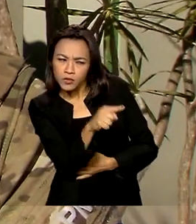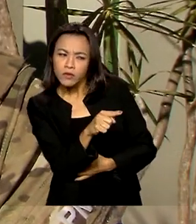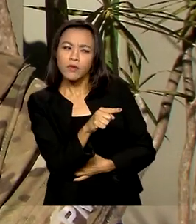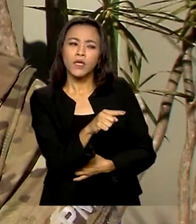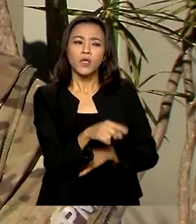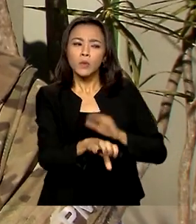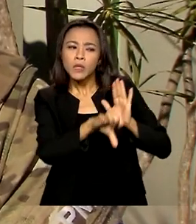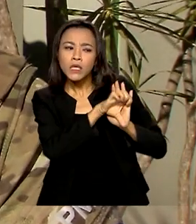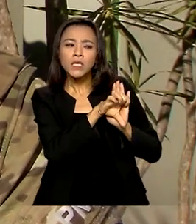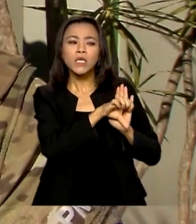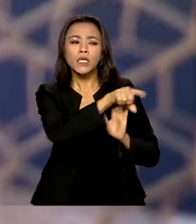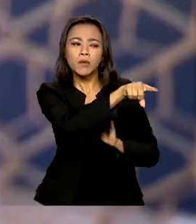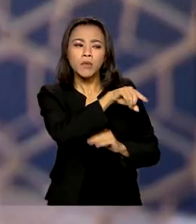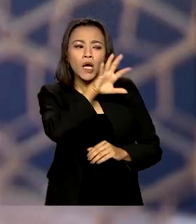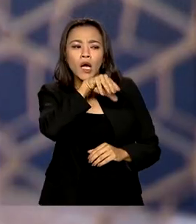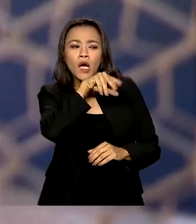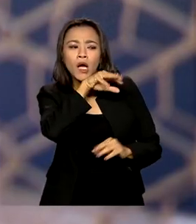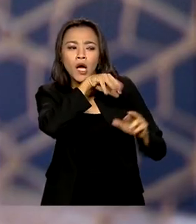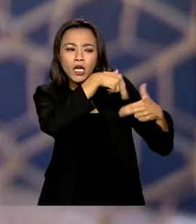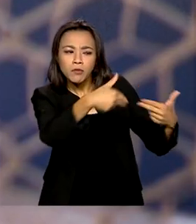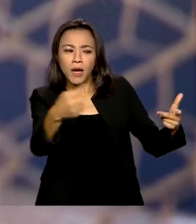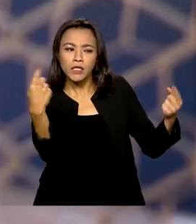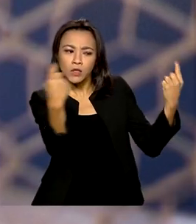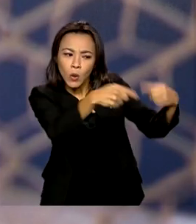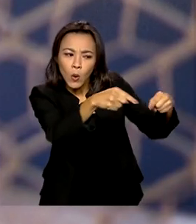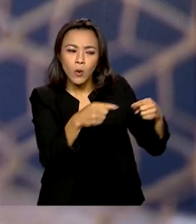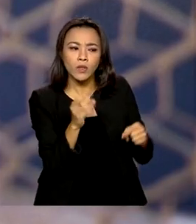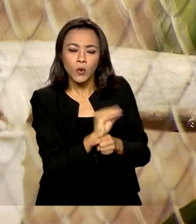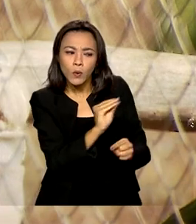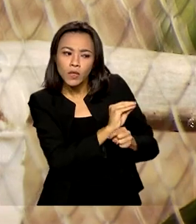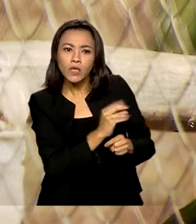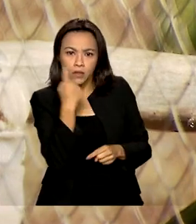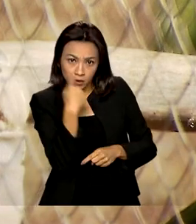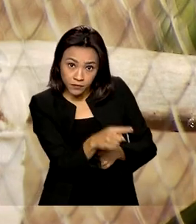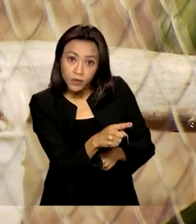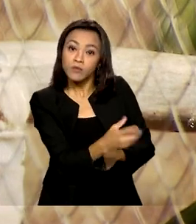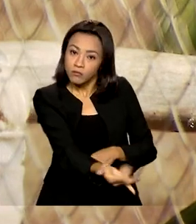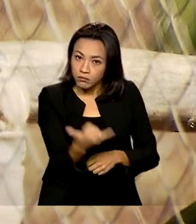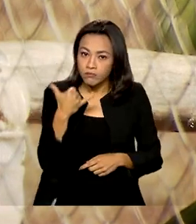algum crime ambiental criação de animais ou qualquer outro primeiro é contra o ambiente